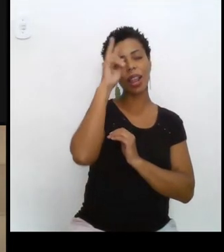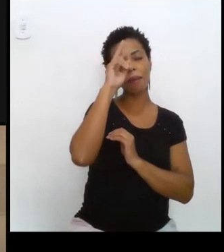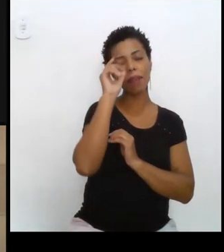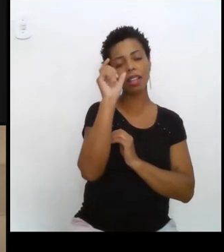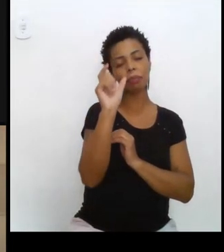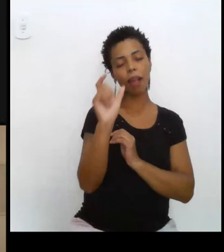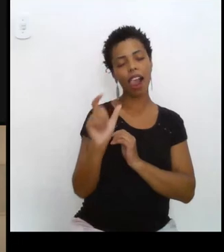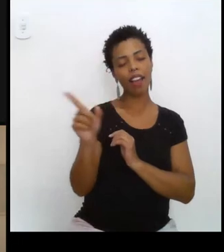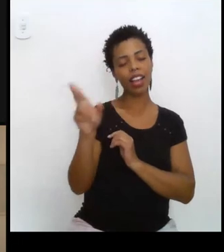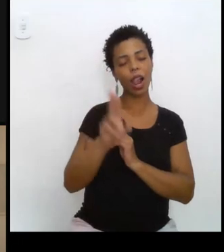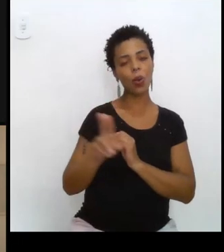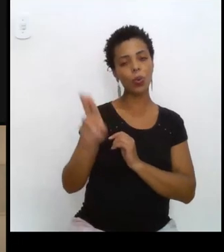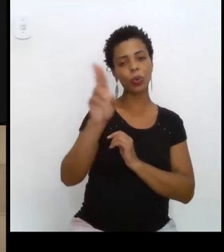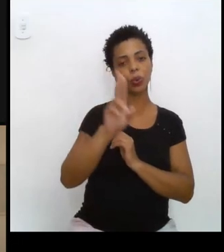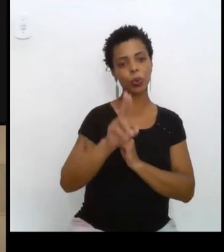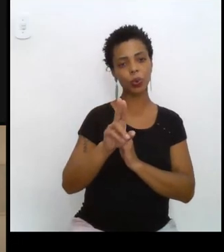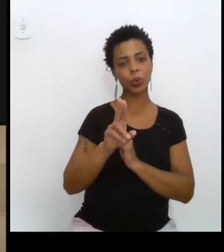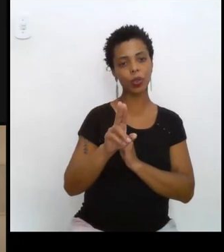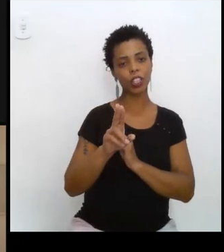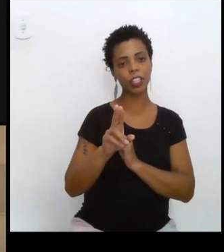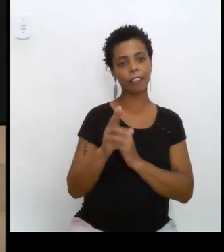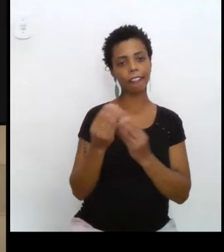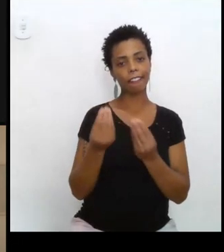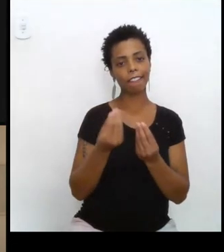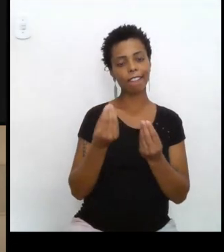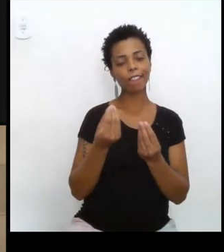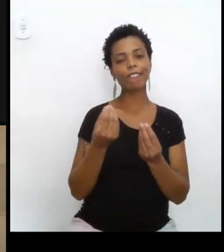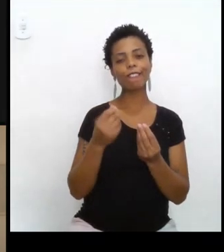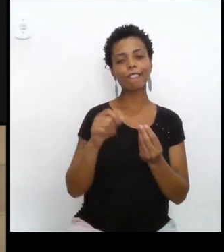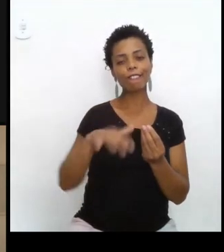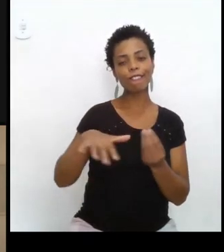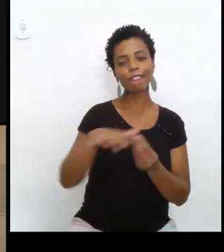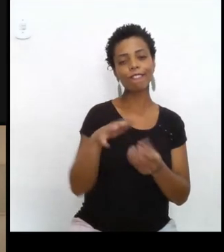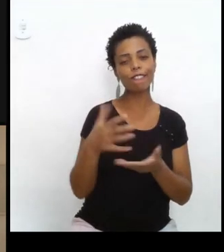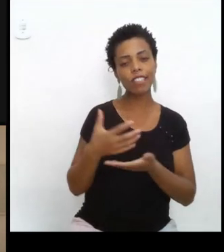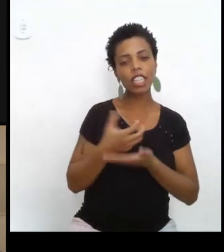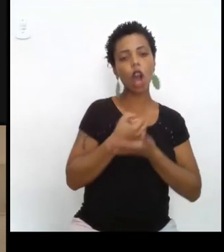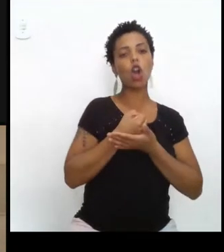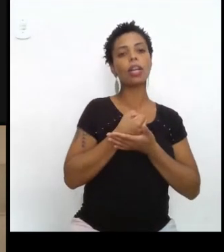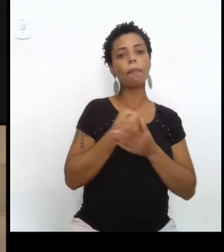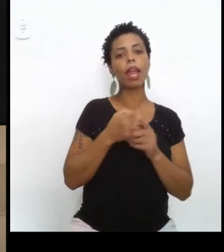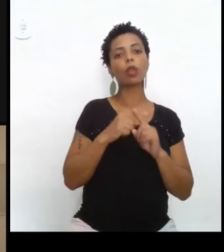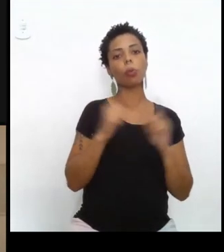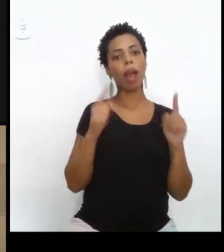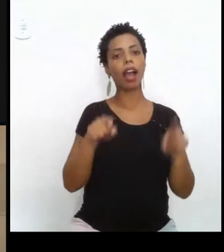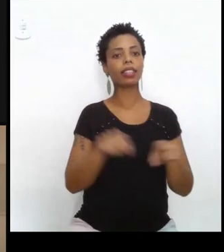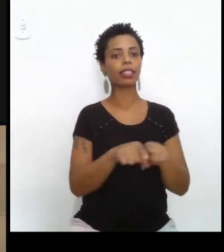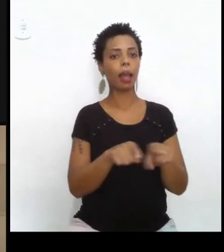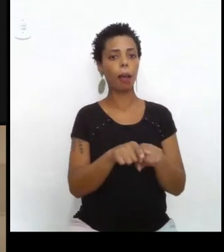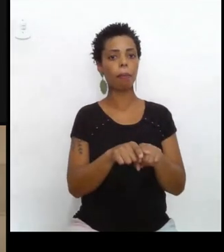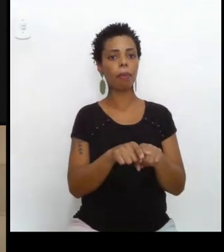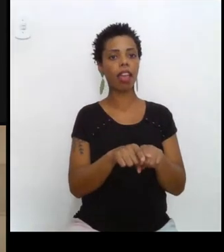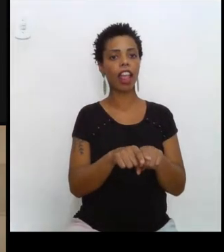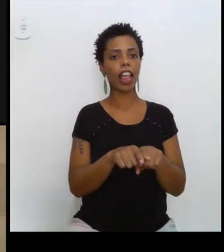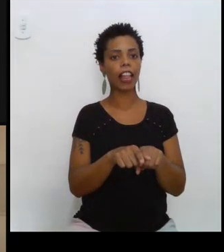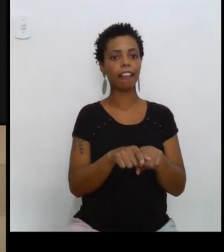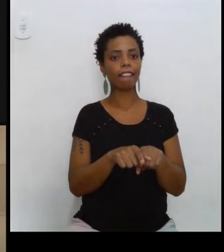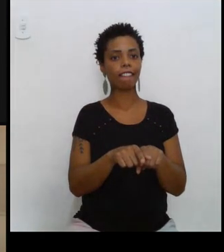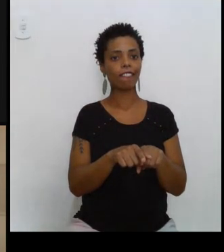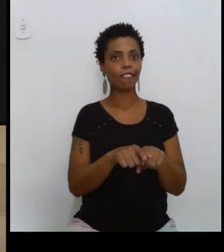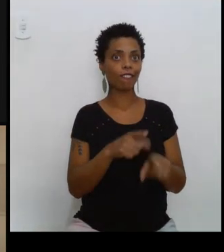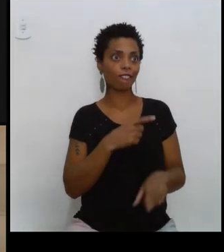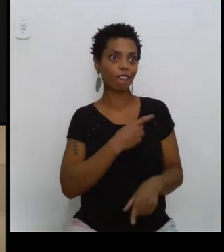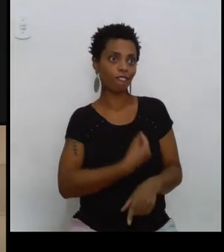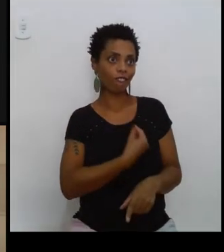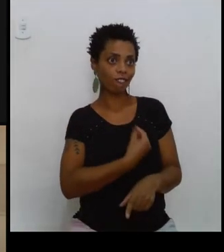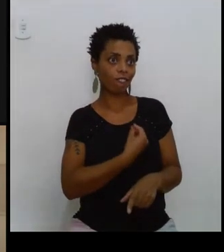mais ou menos um ambiente de acolhimento Mas também de Oi Gi existência